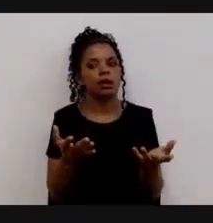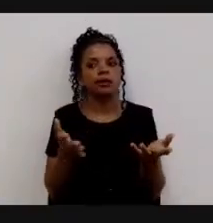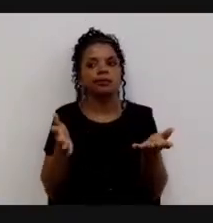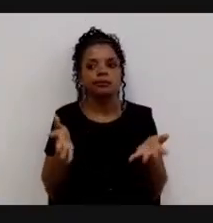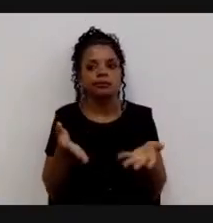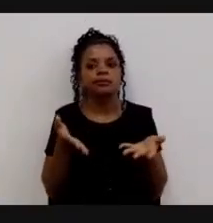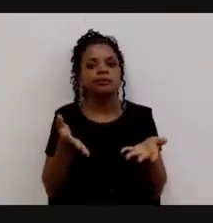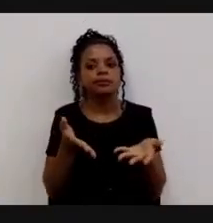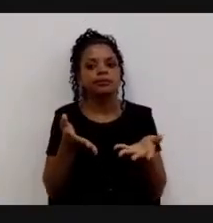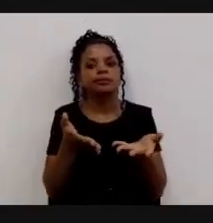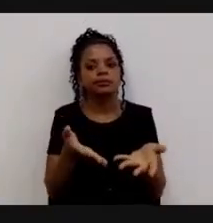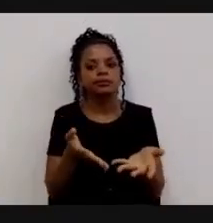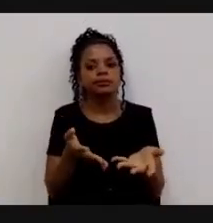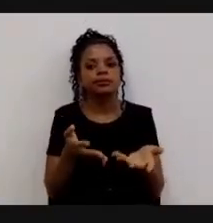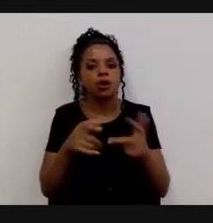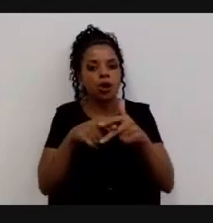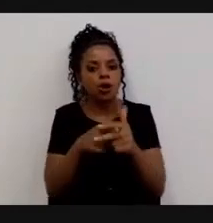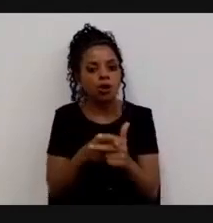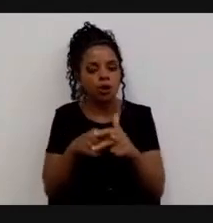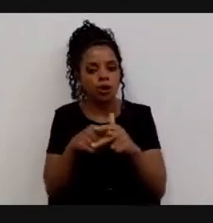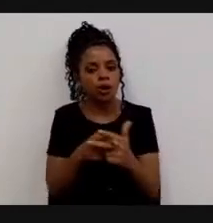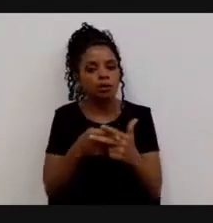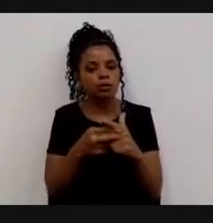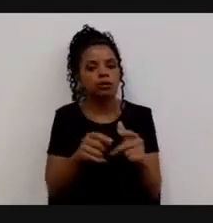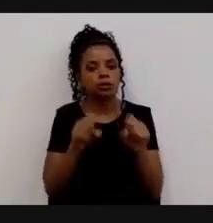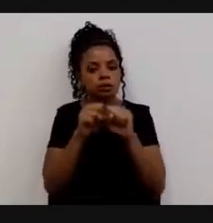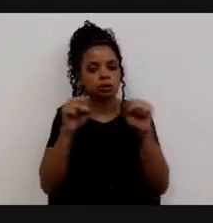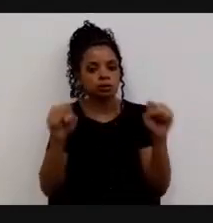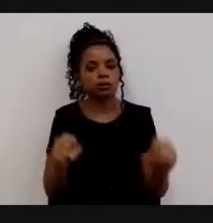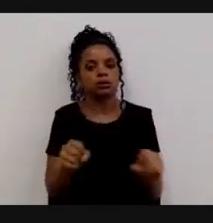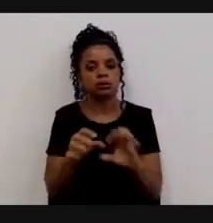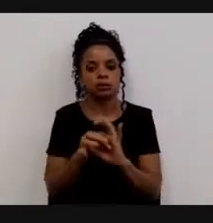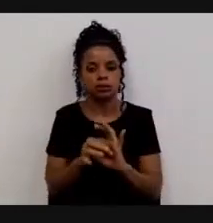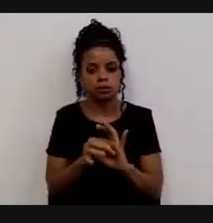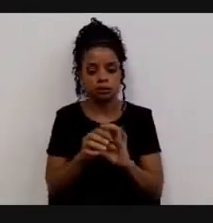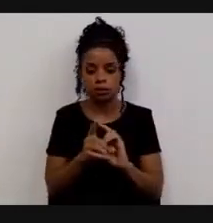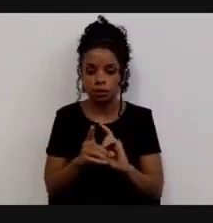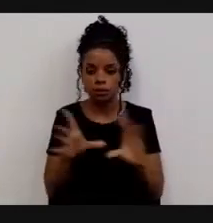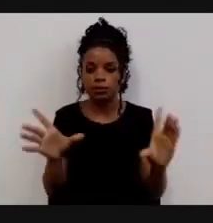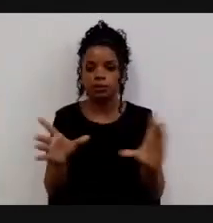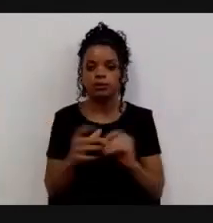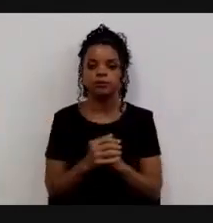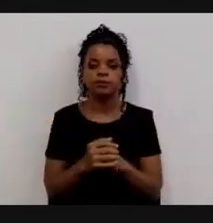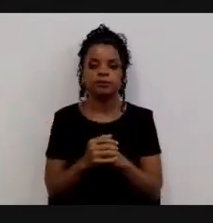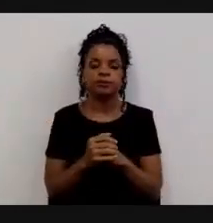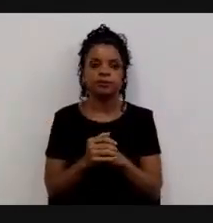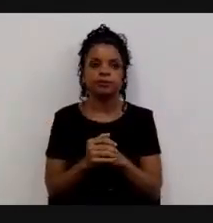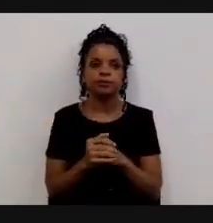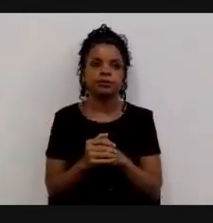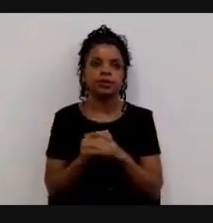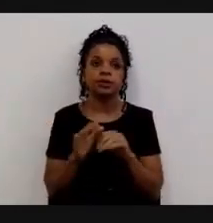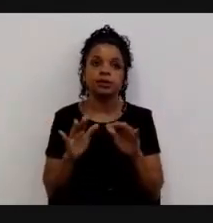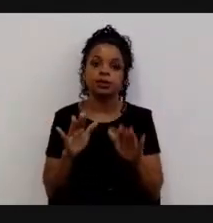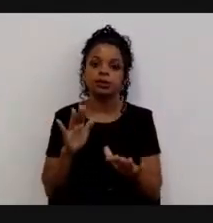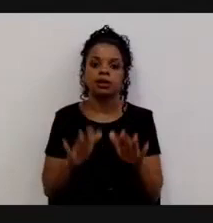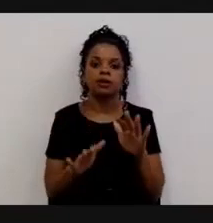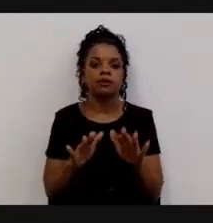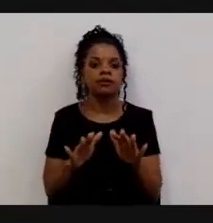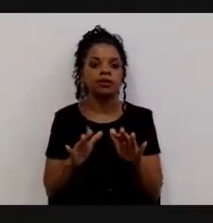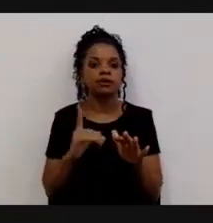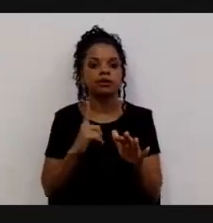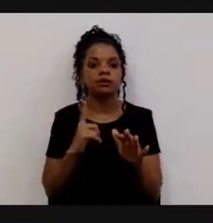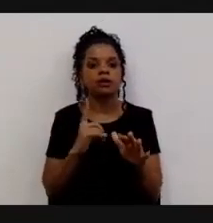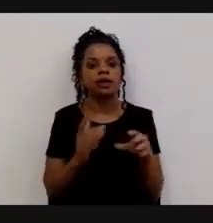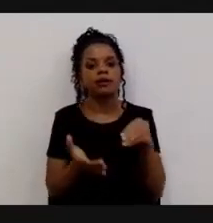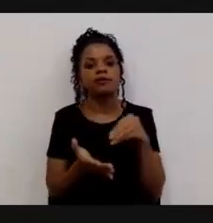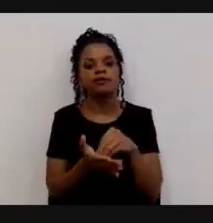constituindo suspeitas de correção do processo democrático. E o principal ponto, na minha avaliação, é que talvez traga falta